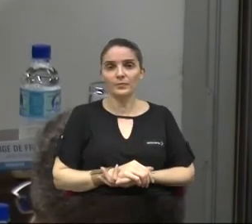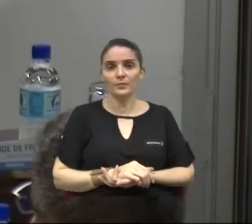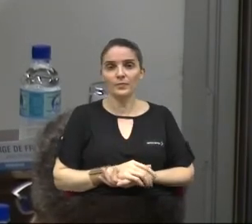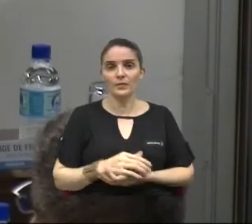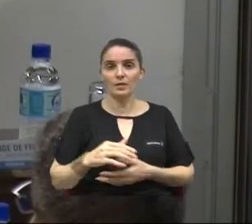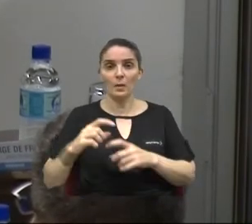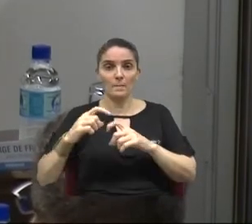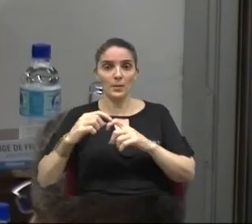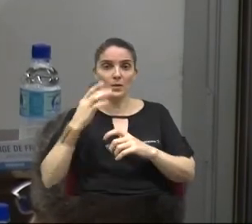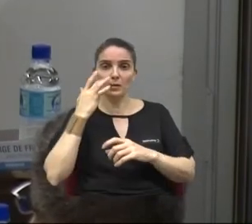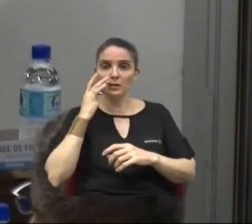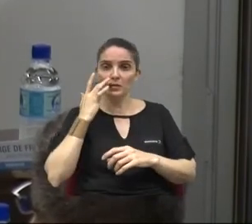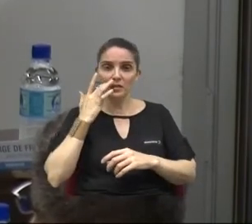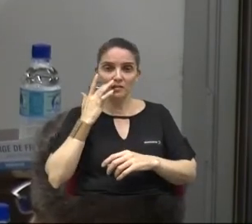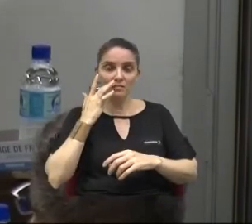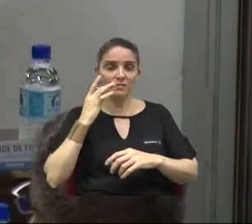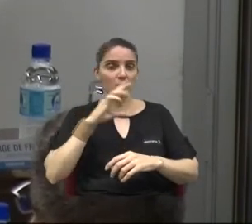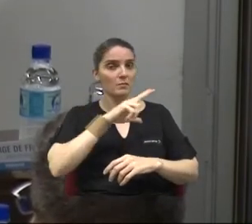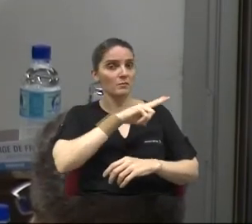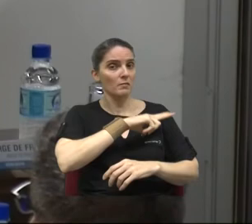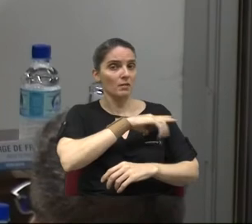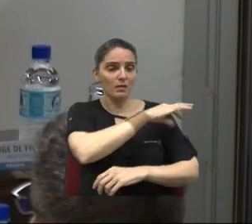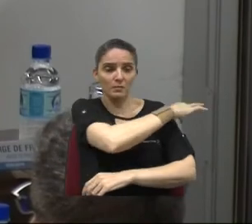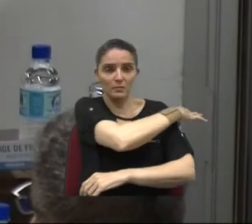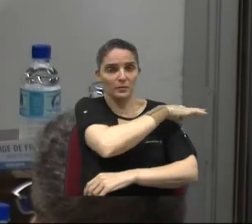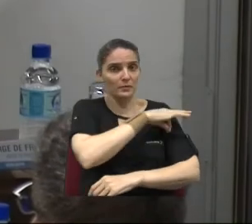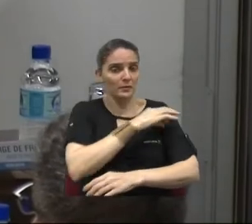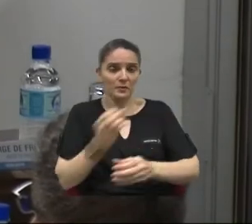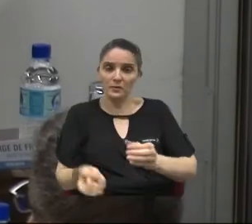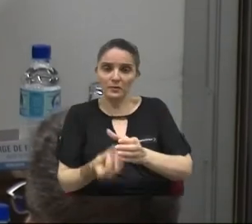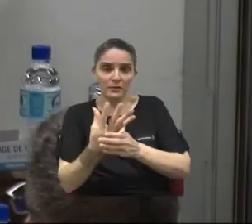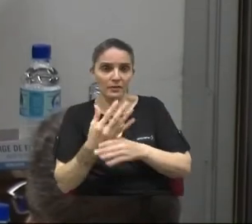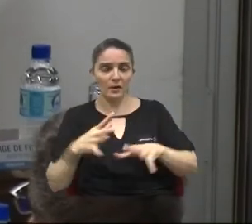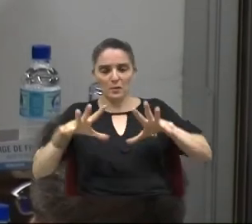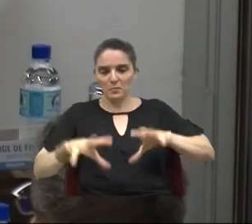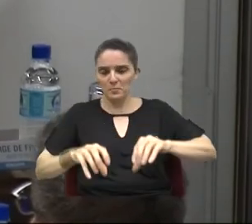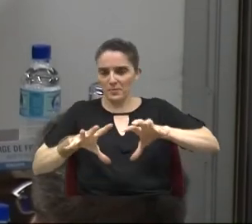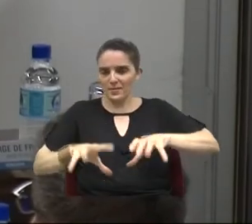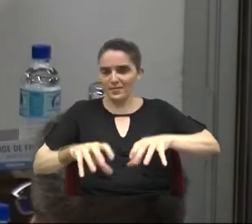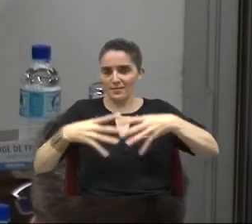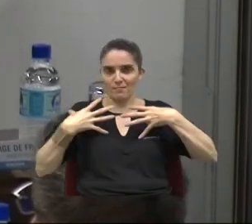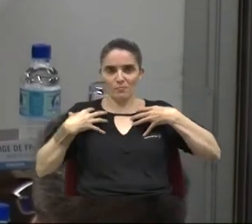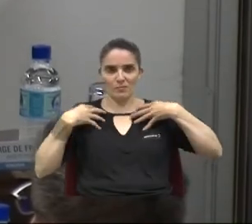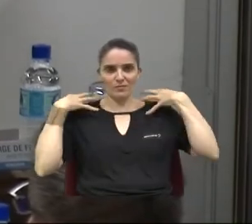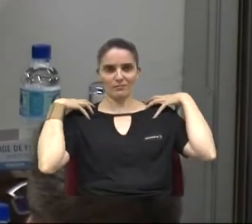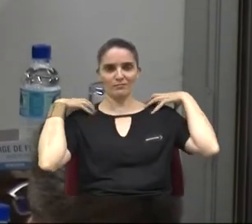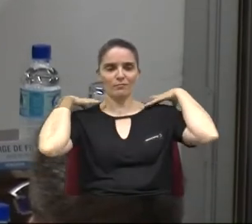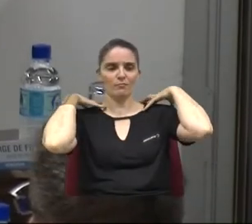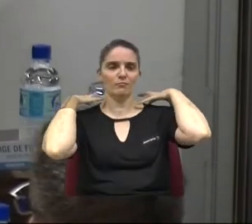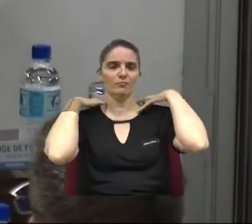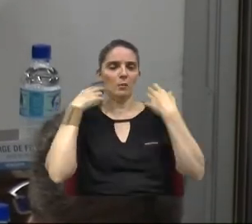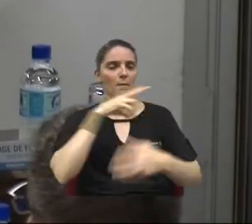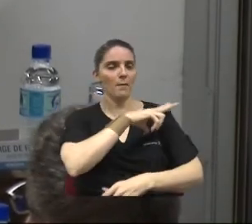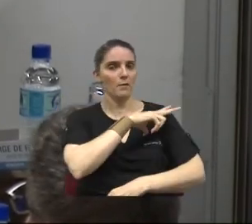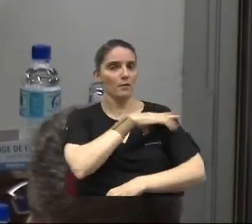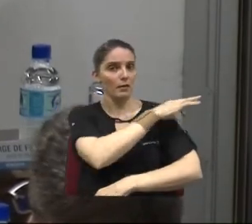dentista particular do prefeito, o massagista particular do prefeito.